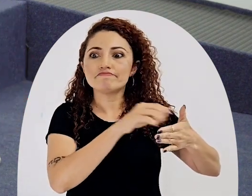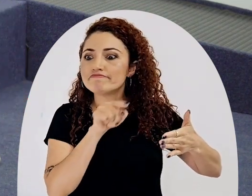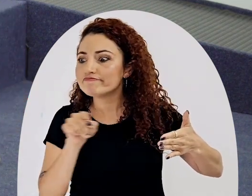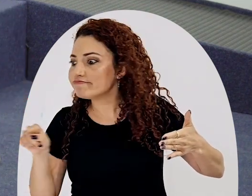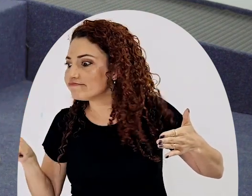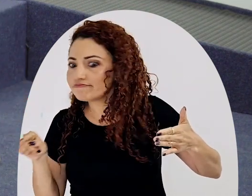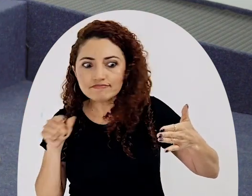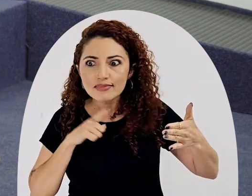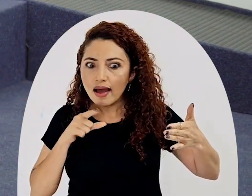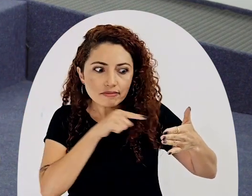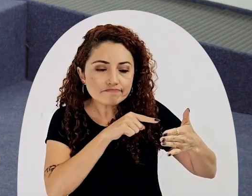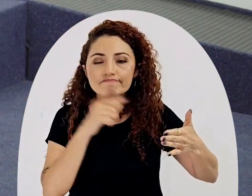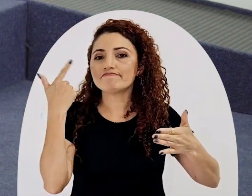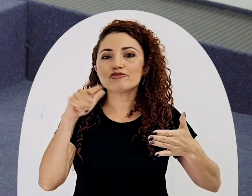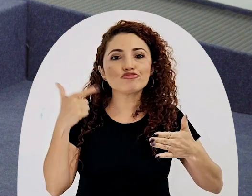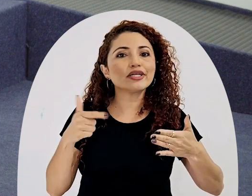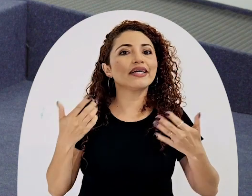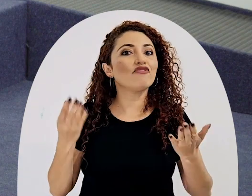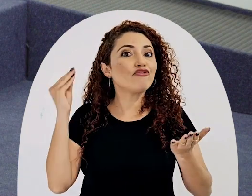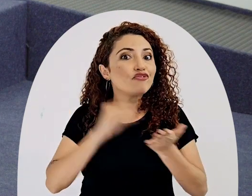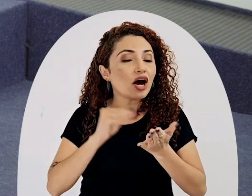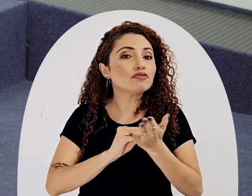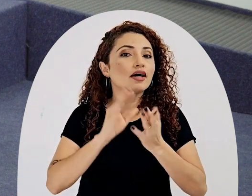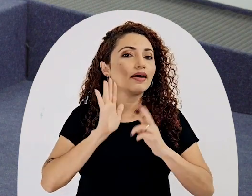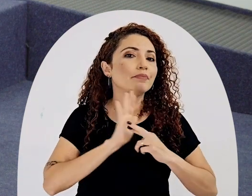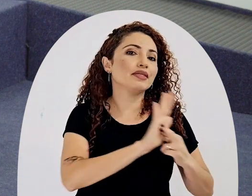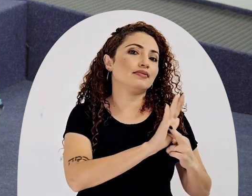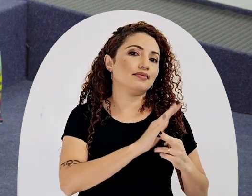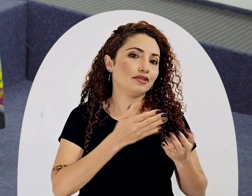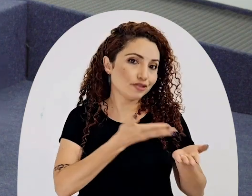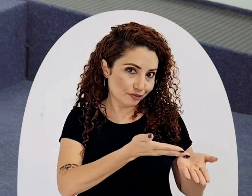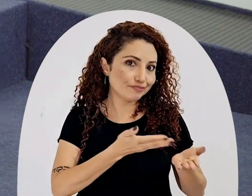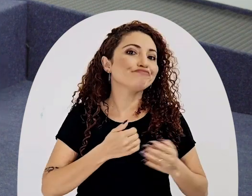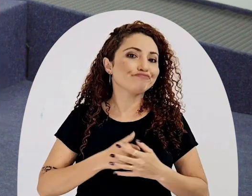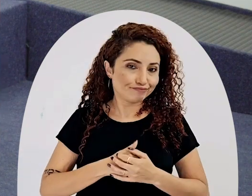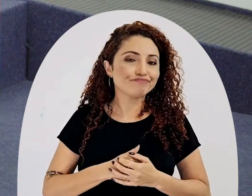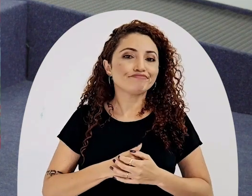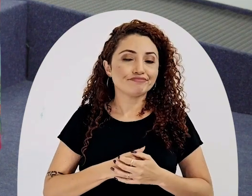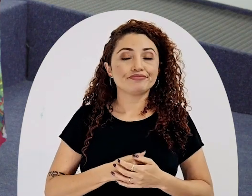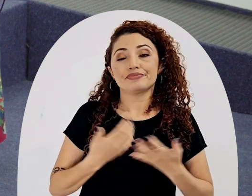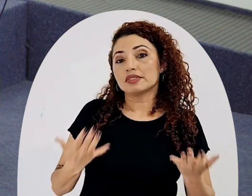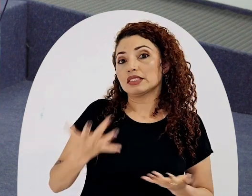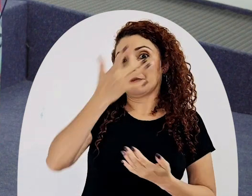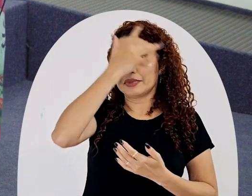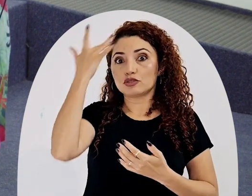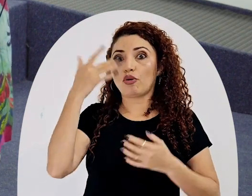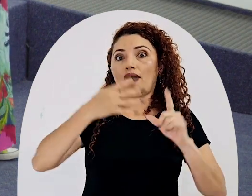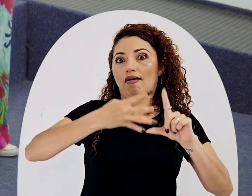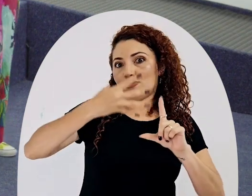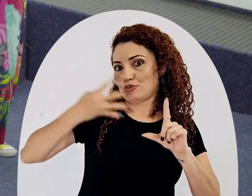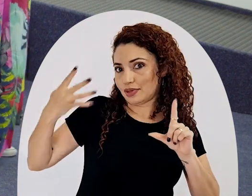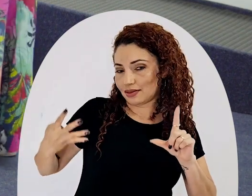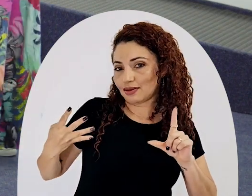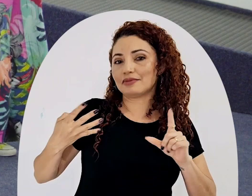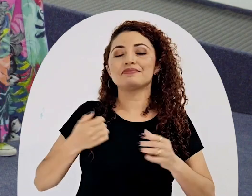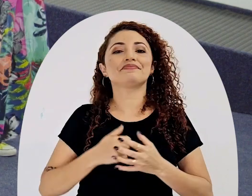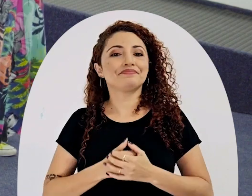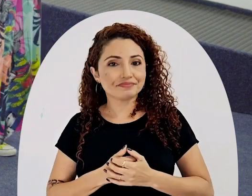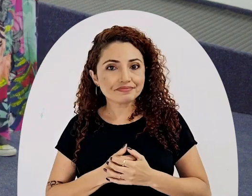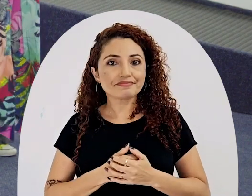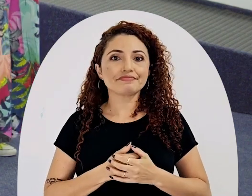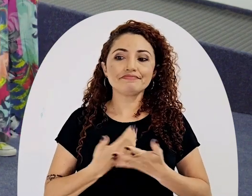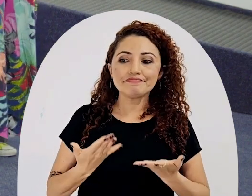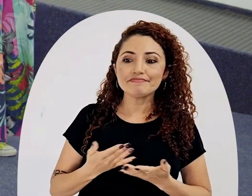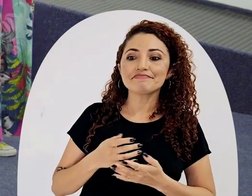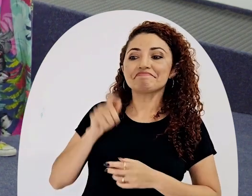geralmente, nos cargos de entrada. Pessoas LGBTs, geralmente essas pessoas nós conhecemos, mas